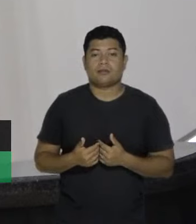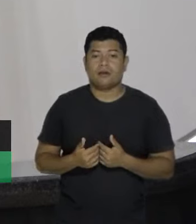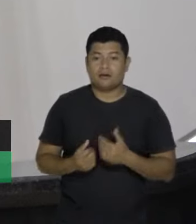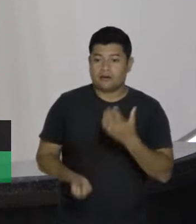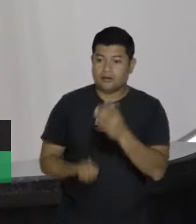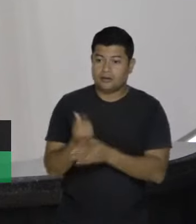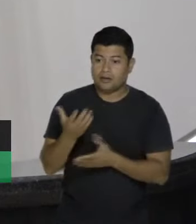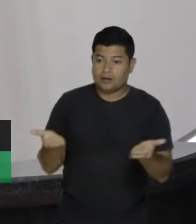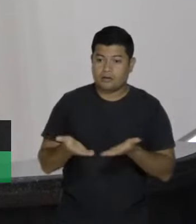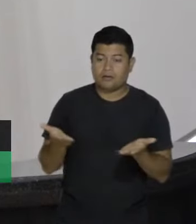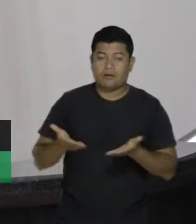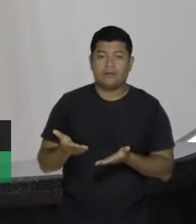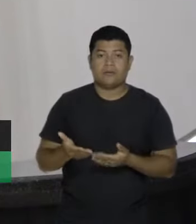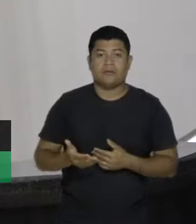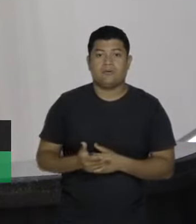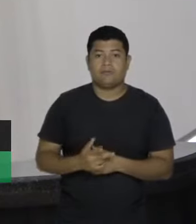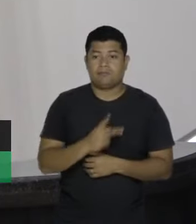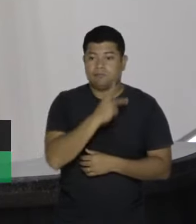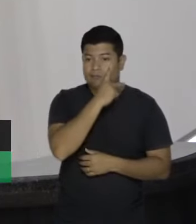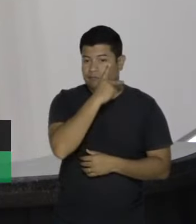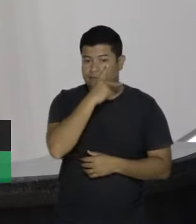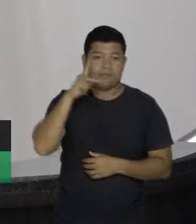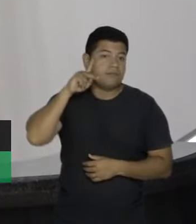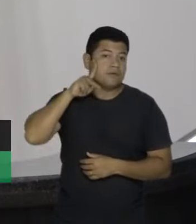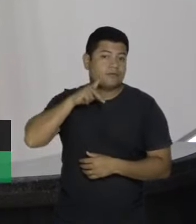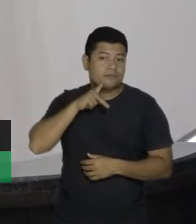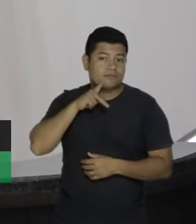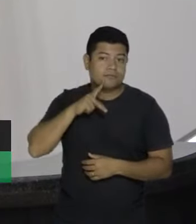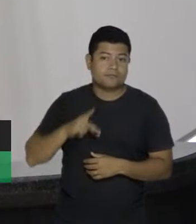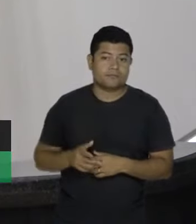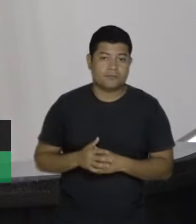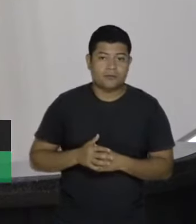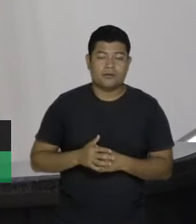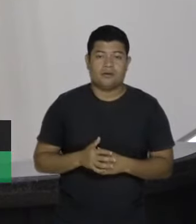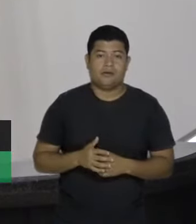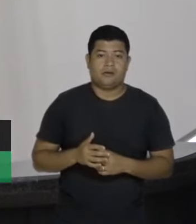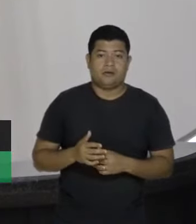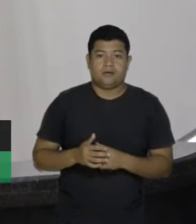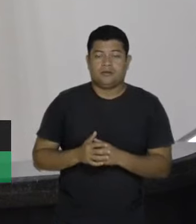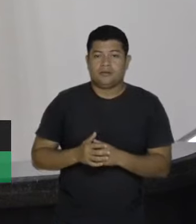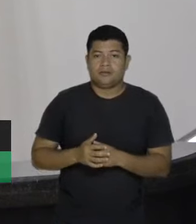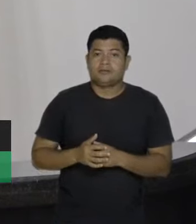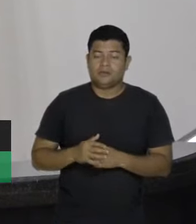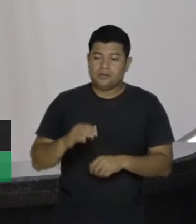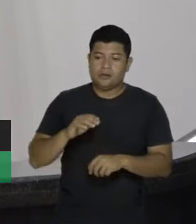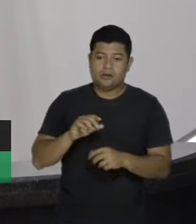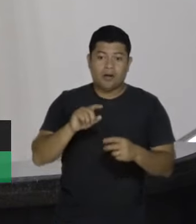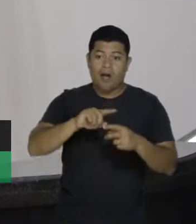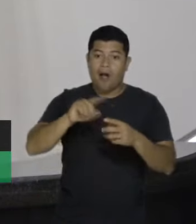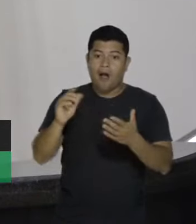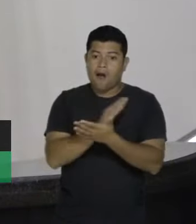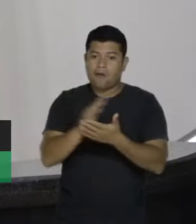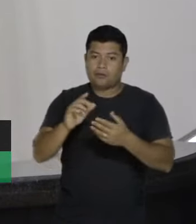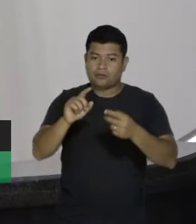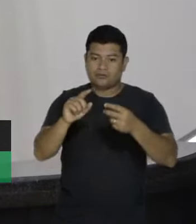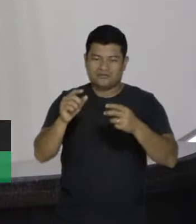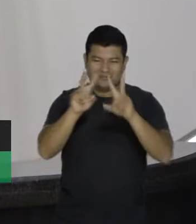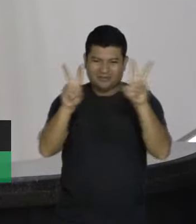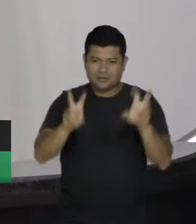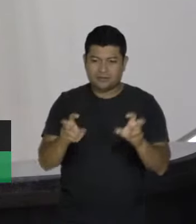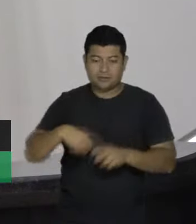deputado Pepe Colasso, são algumas das pautas que vão ter a nossa colaboração. Mas eu quero muito